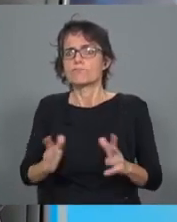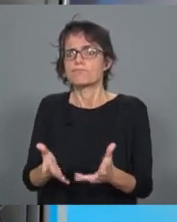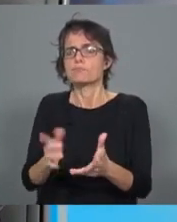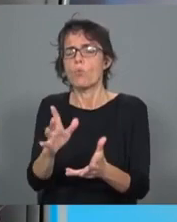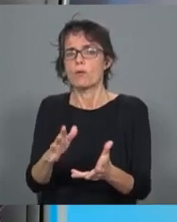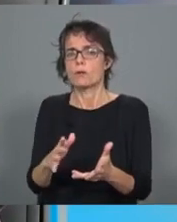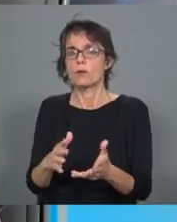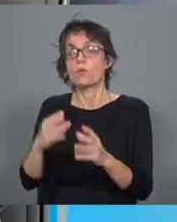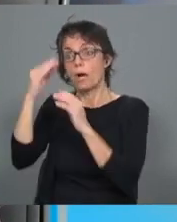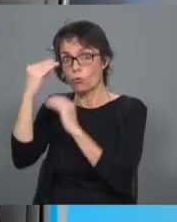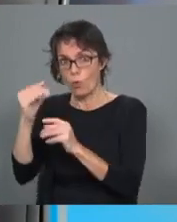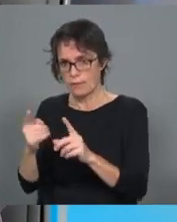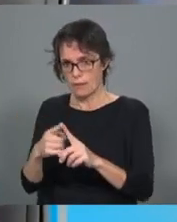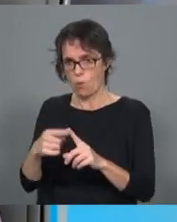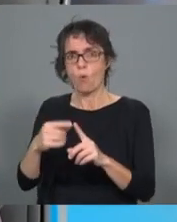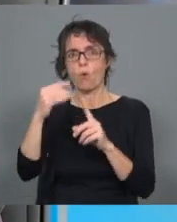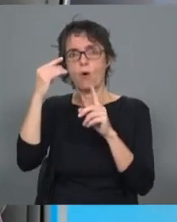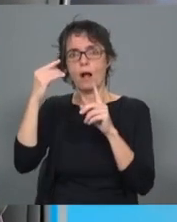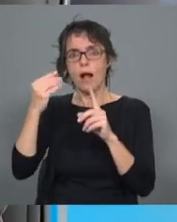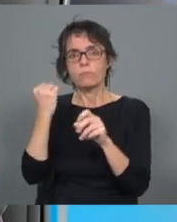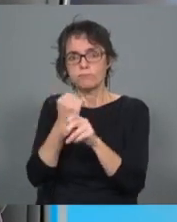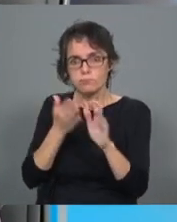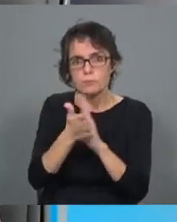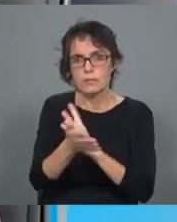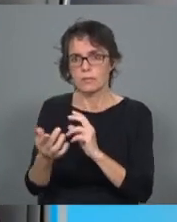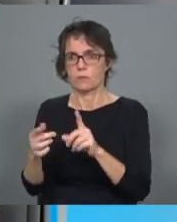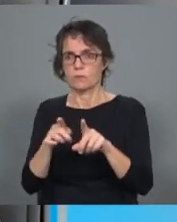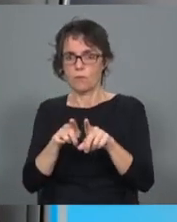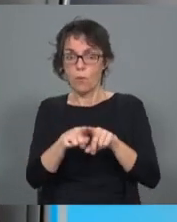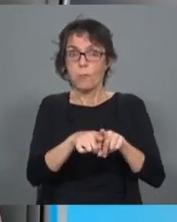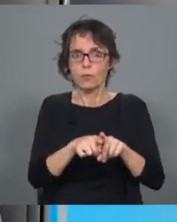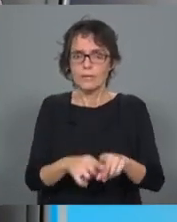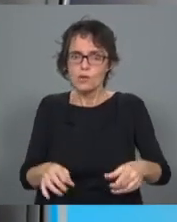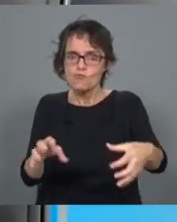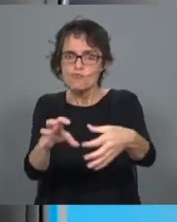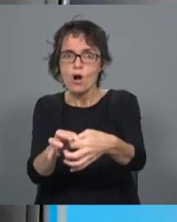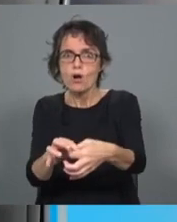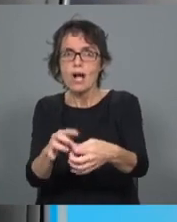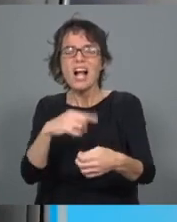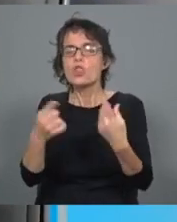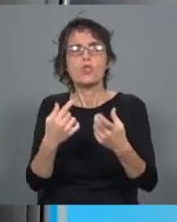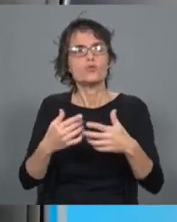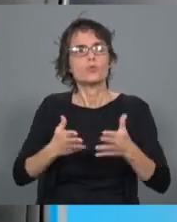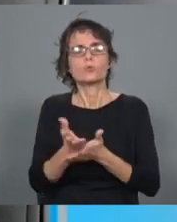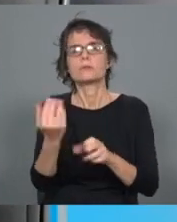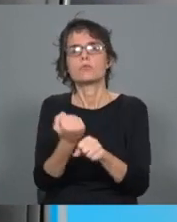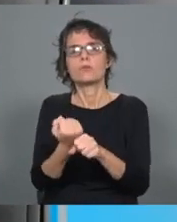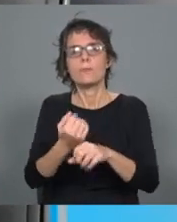emprego e sobre a conjunção das políticas. Nós agimos sectorialmente, mas